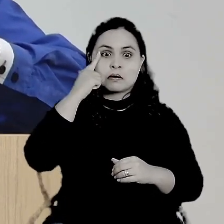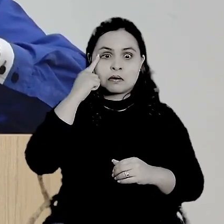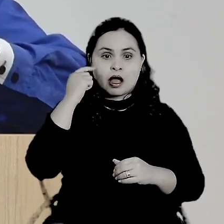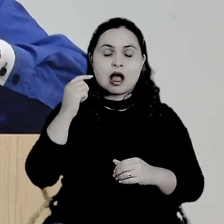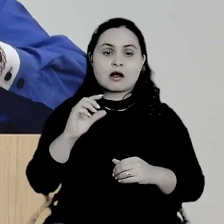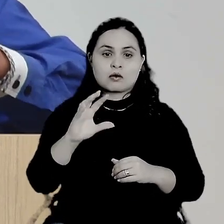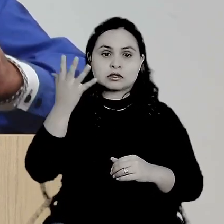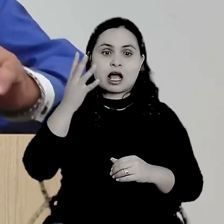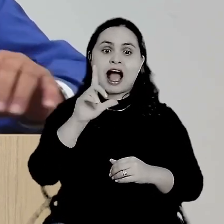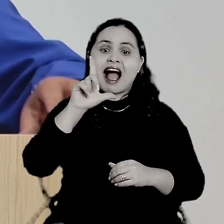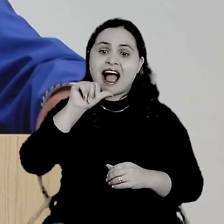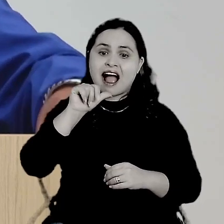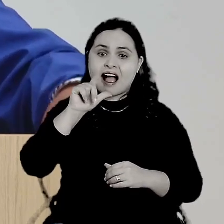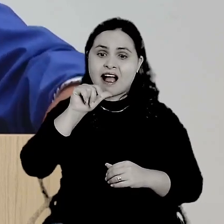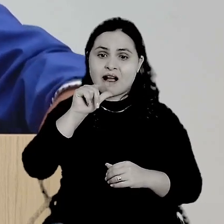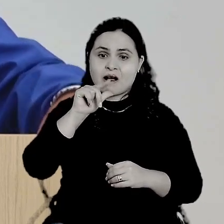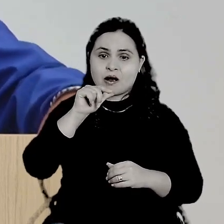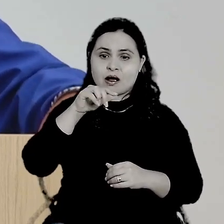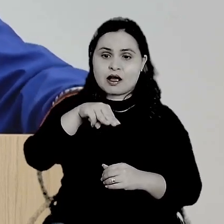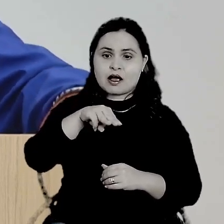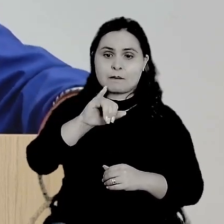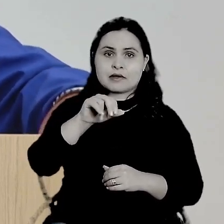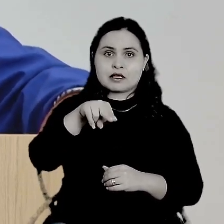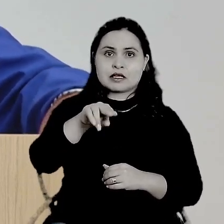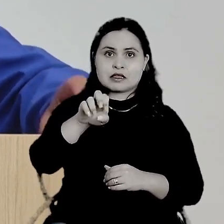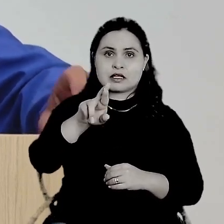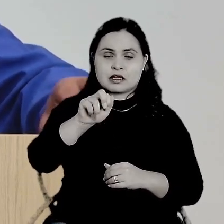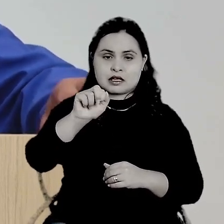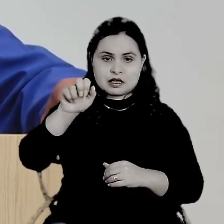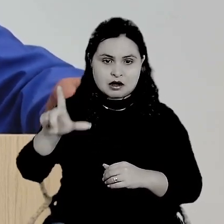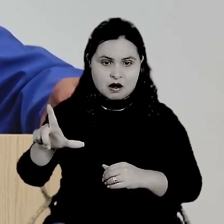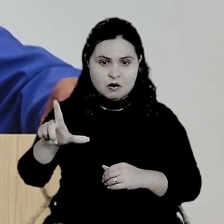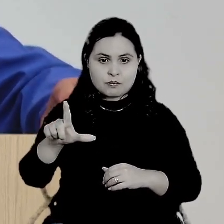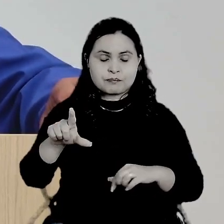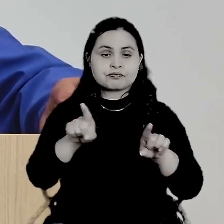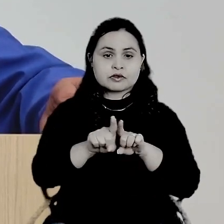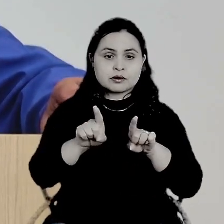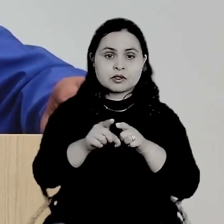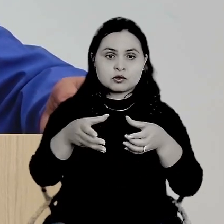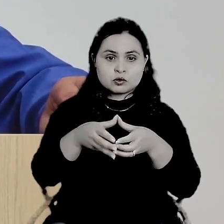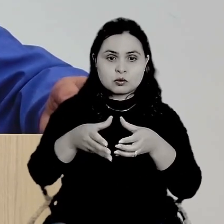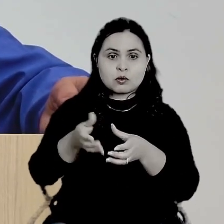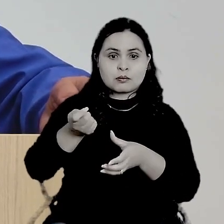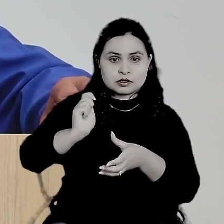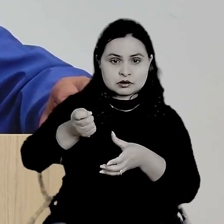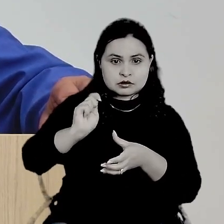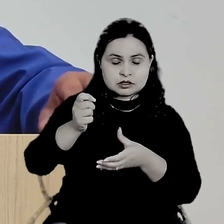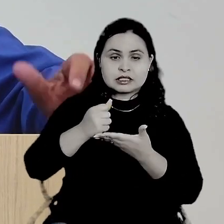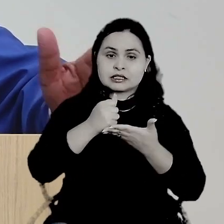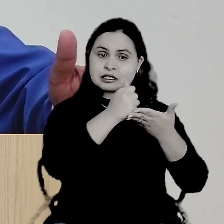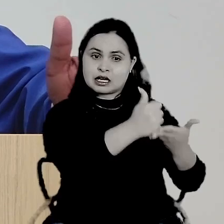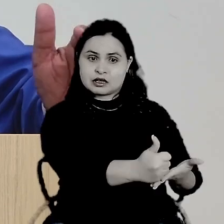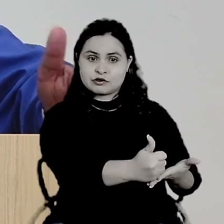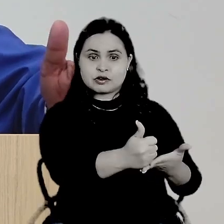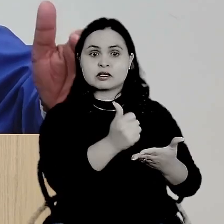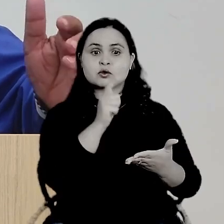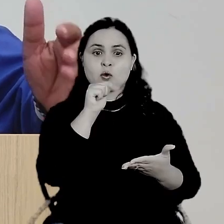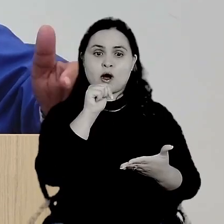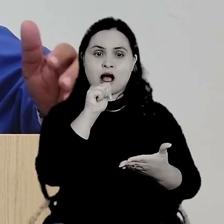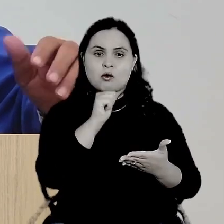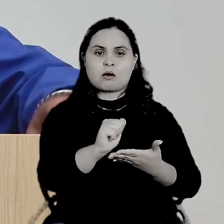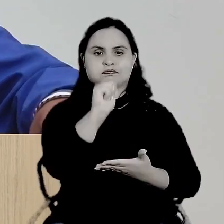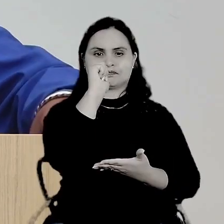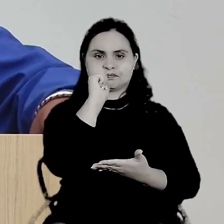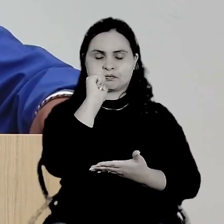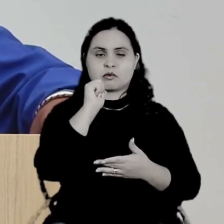água mineral, e ainda os pescadores estão levando água da cidade para tomar, porque já não libera